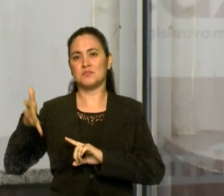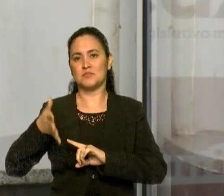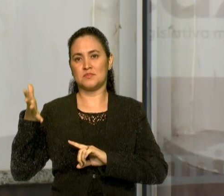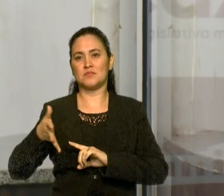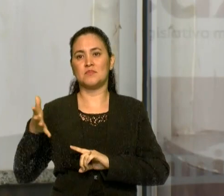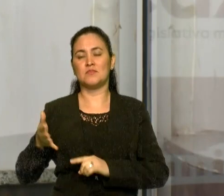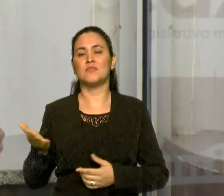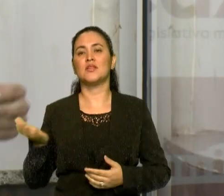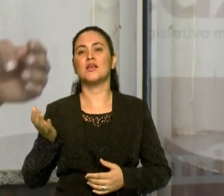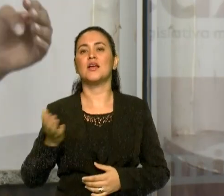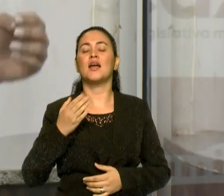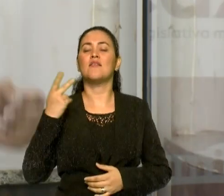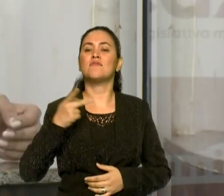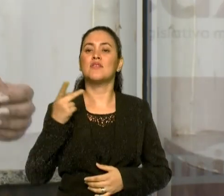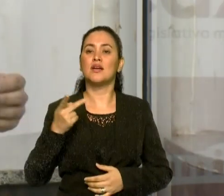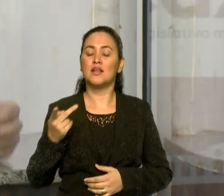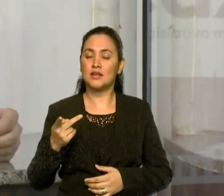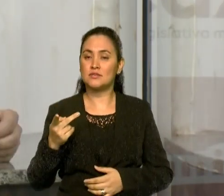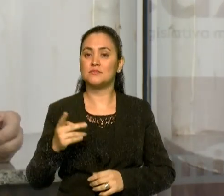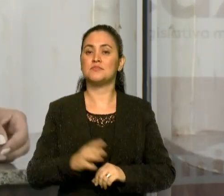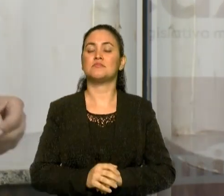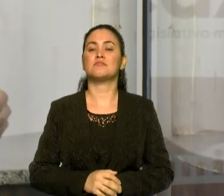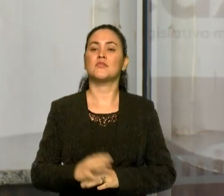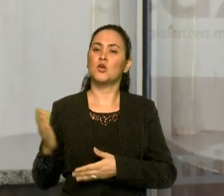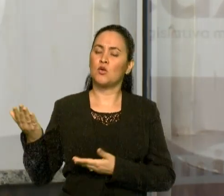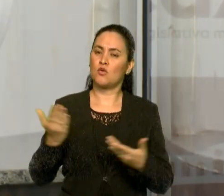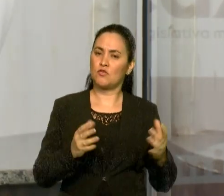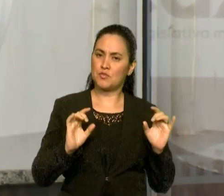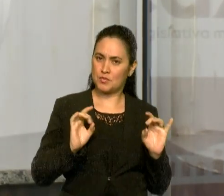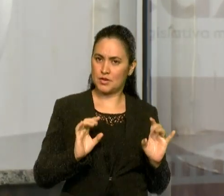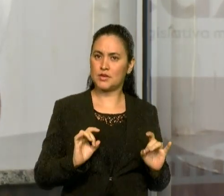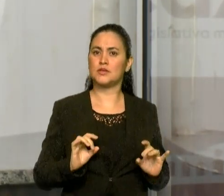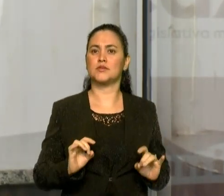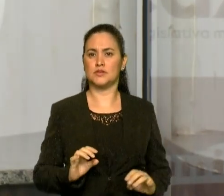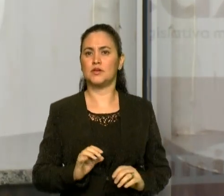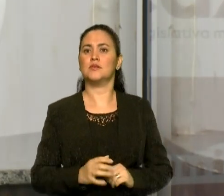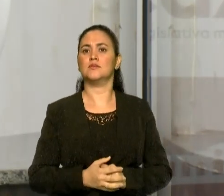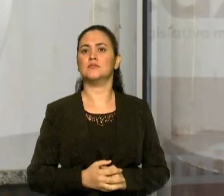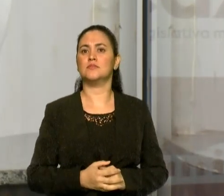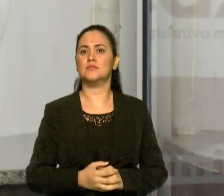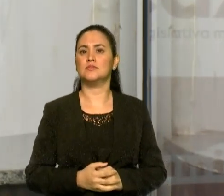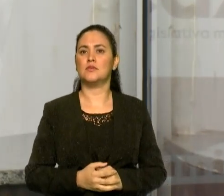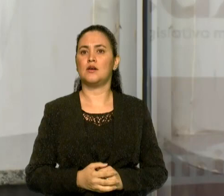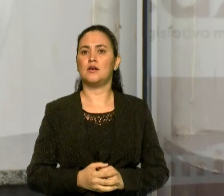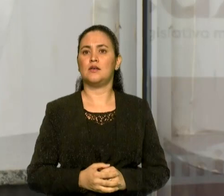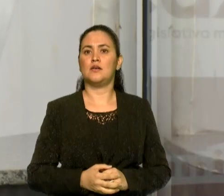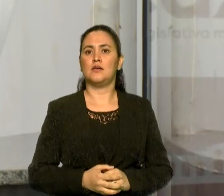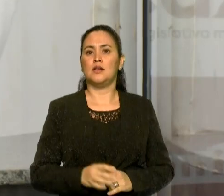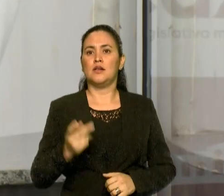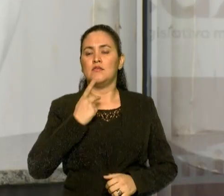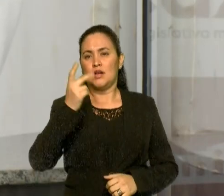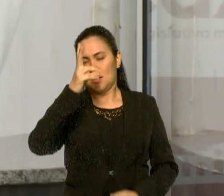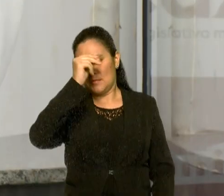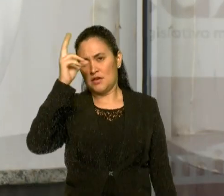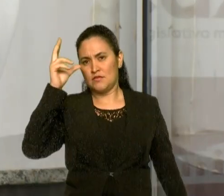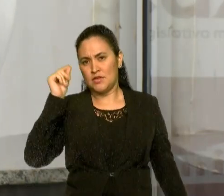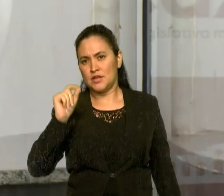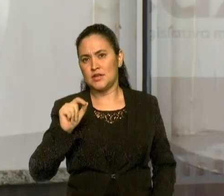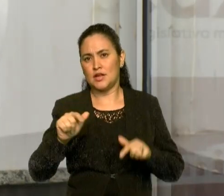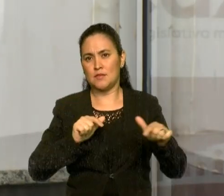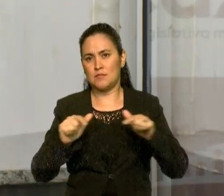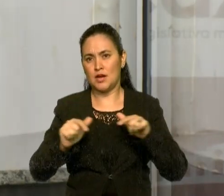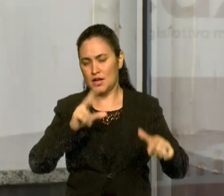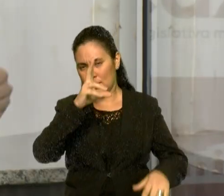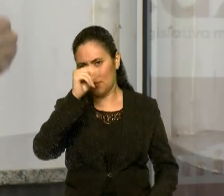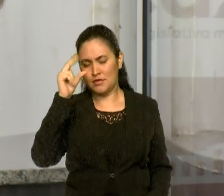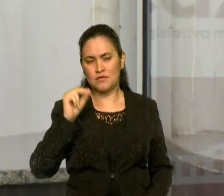fazer referência e também fazer um convite especial. Quero fazer referência a esse prefeito trabalhador, que é o prefeito da cidade de